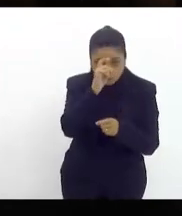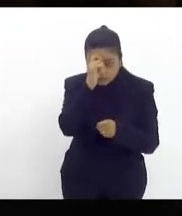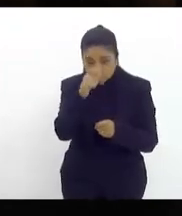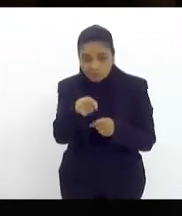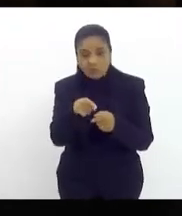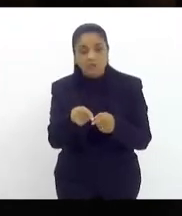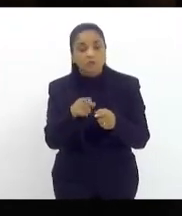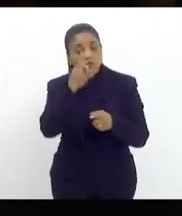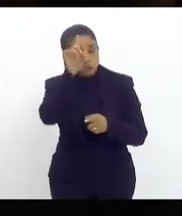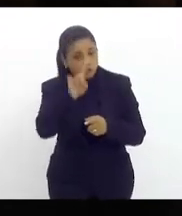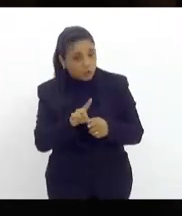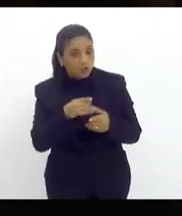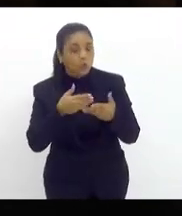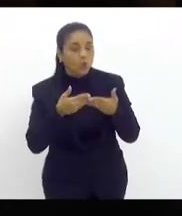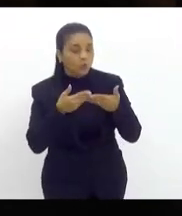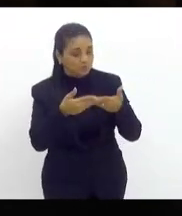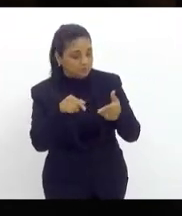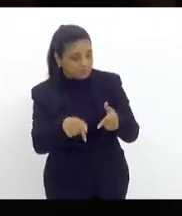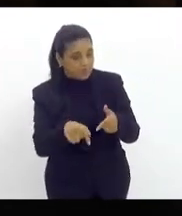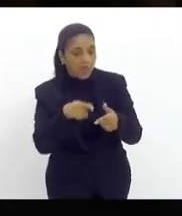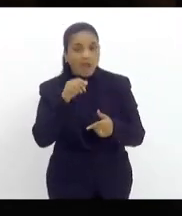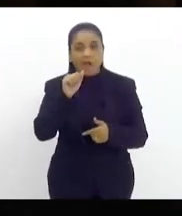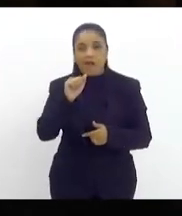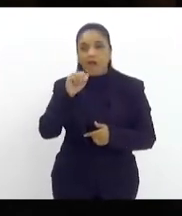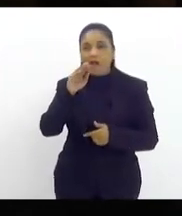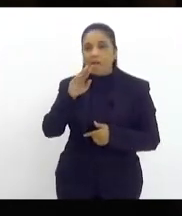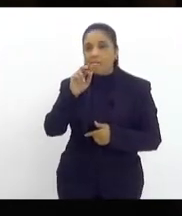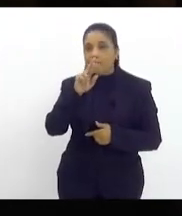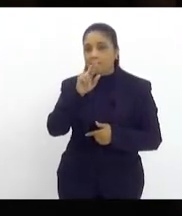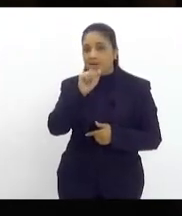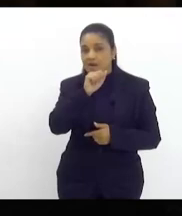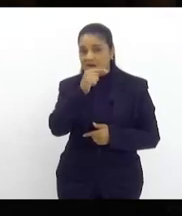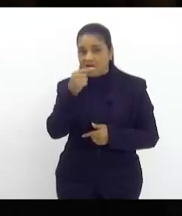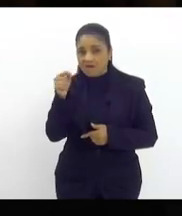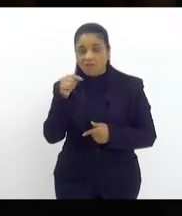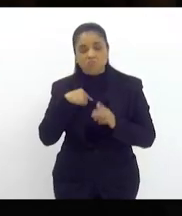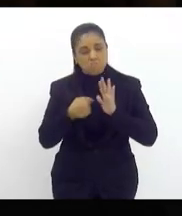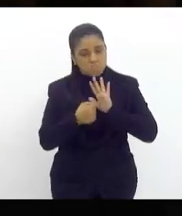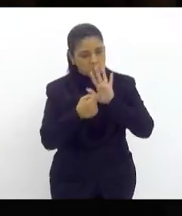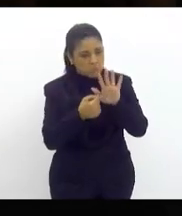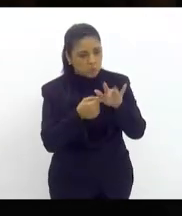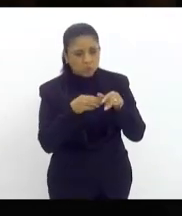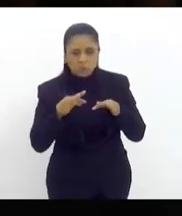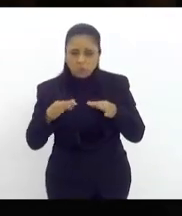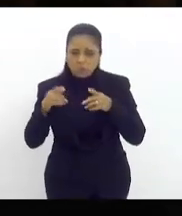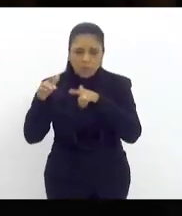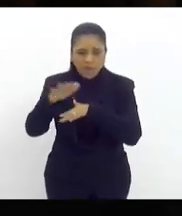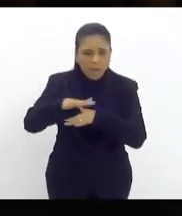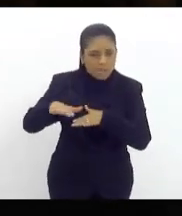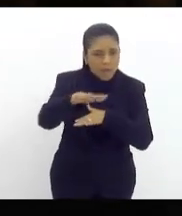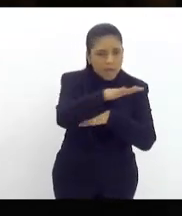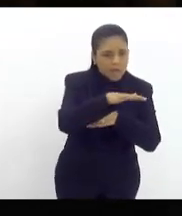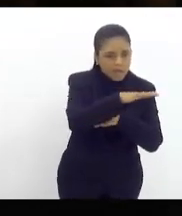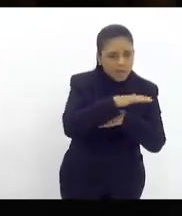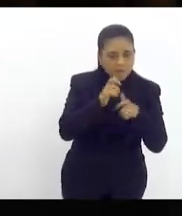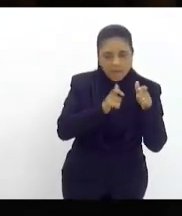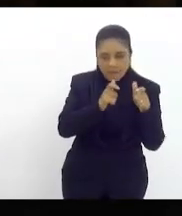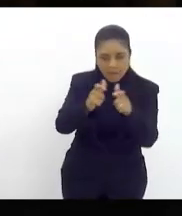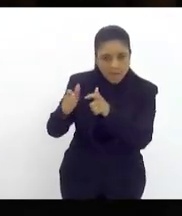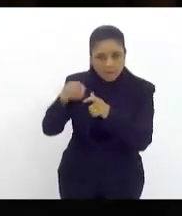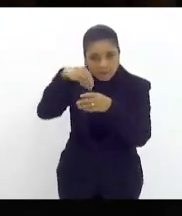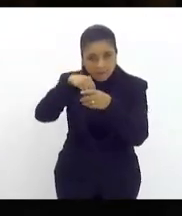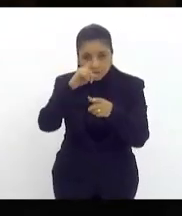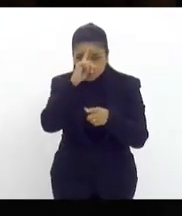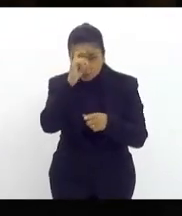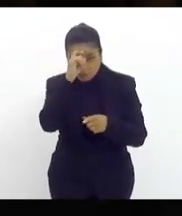diretamente pelo diretor Abraão, que nos mostrou toda a instalação do hospital. E fiquei muito surpresa, deputado Yuri,